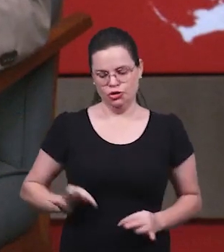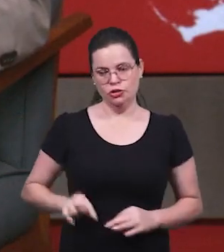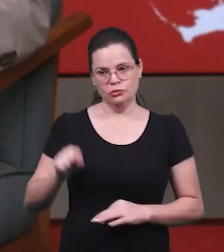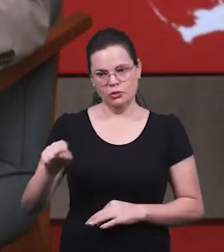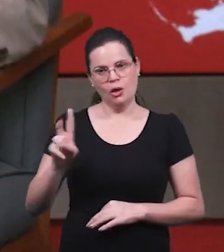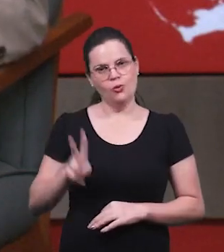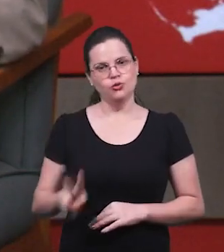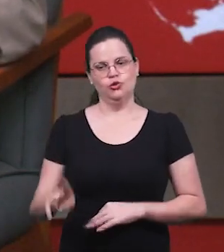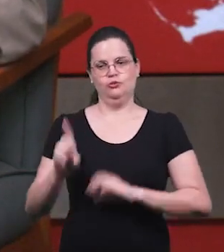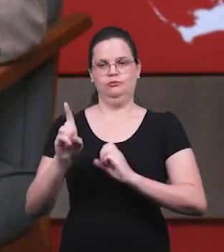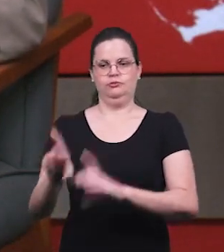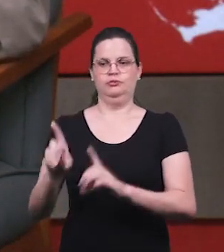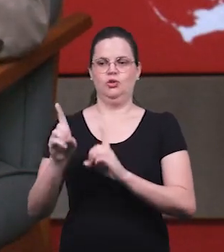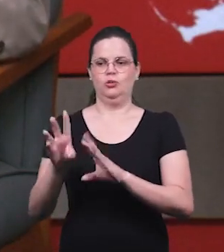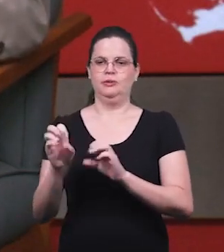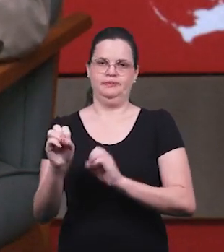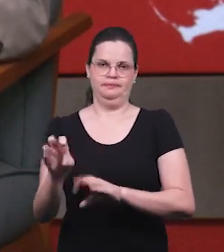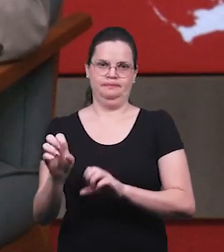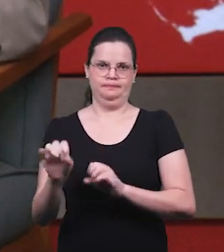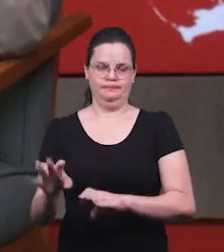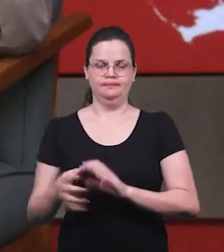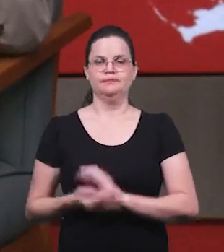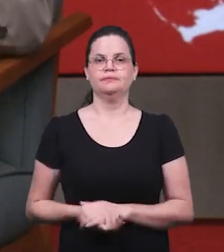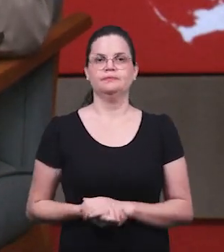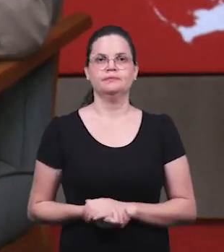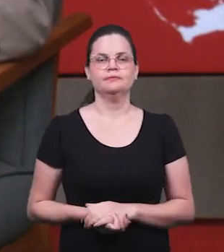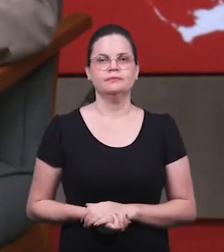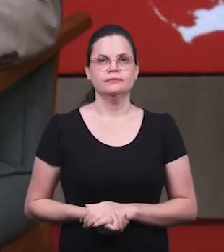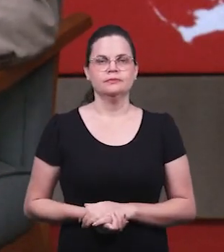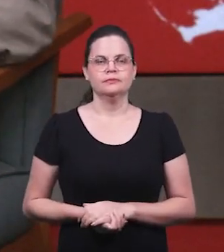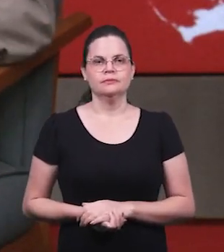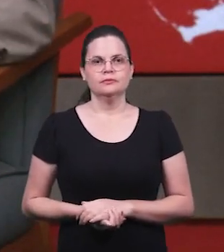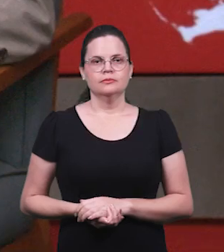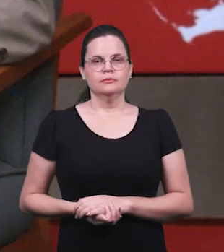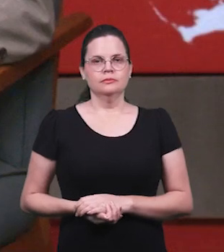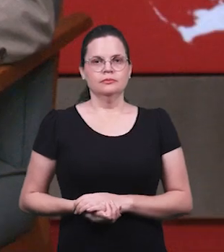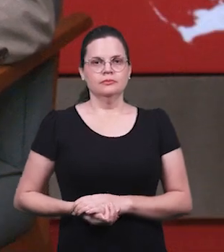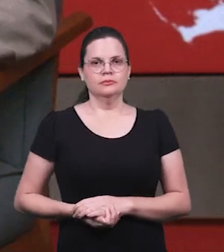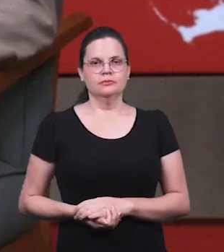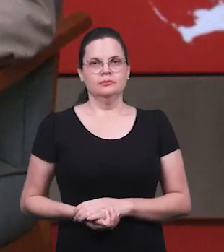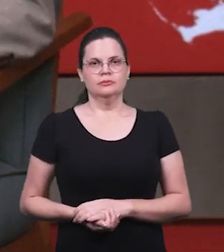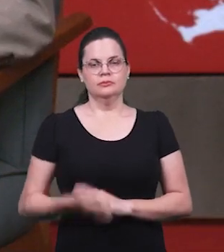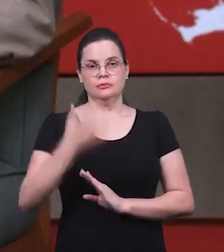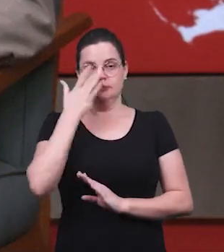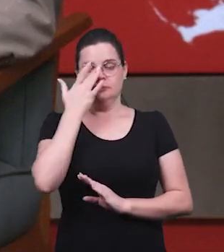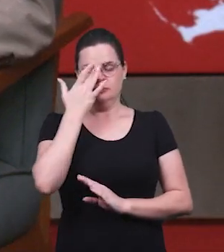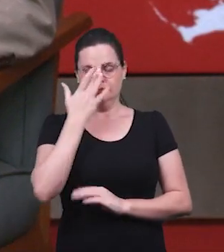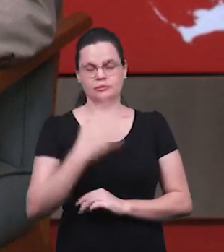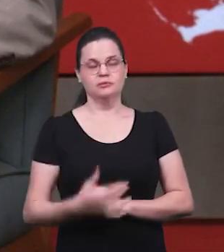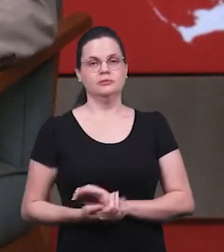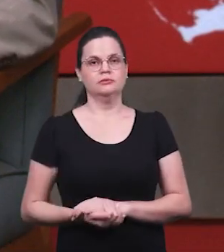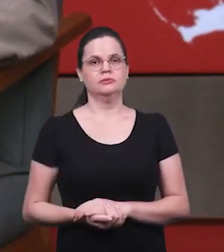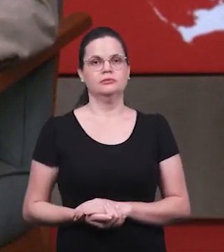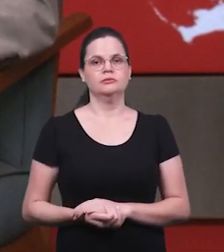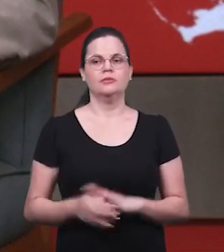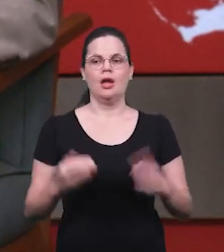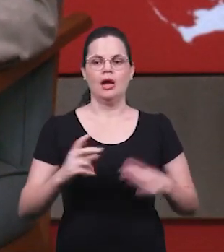tinha ensinado. Ele começa a entender que agora era a